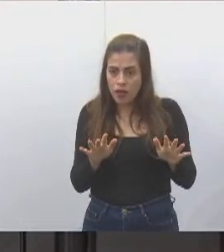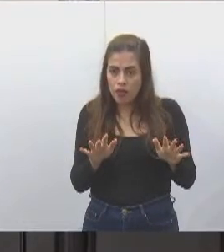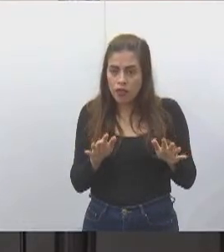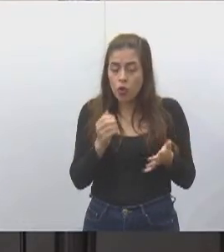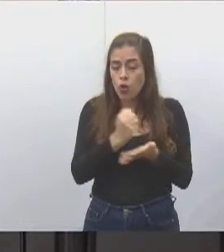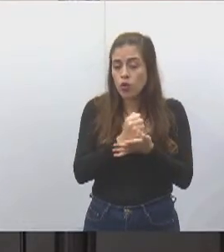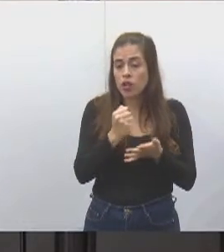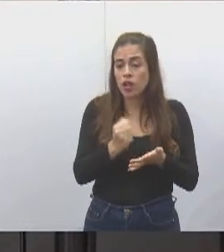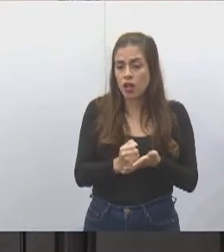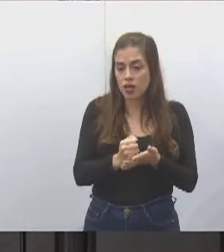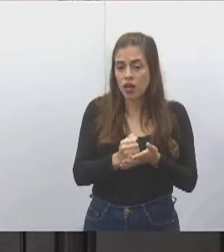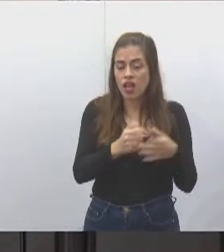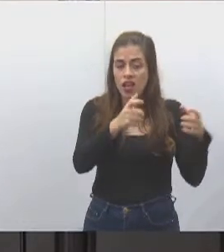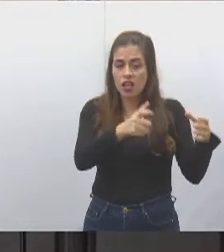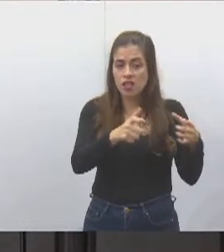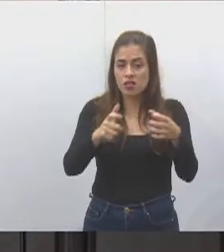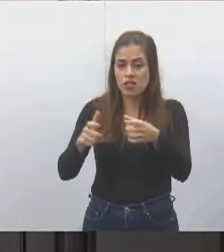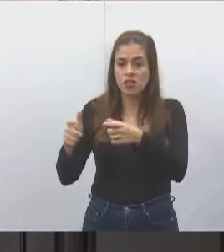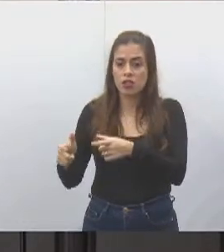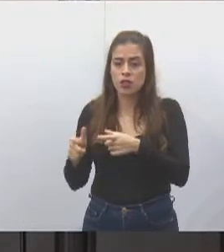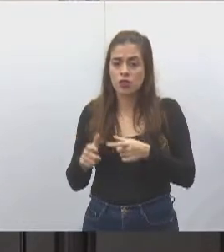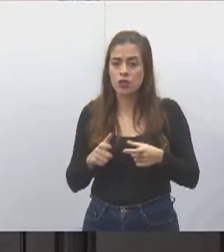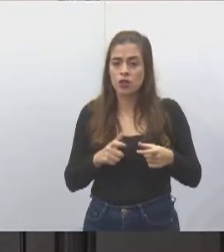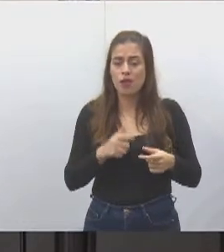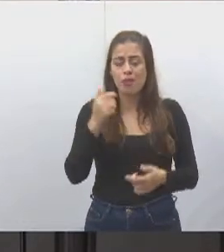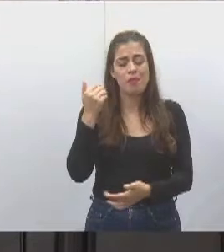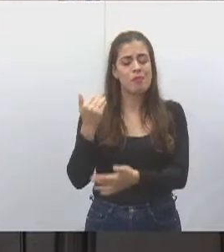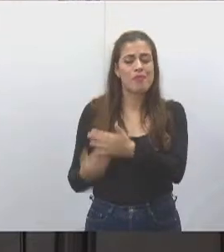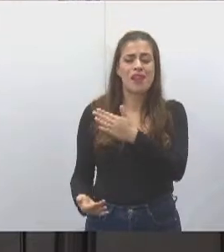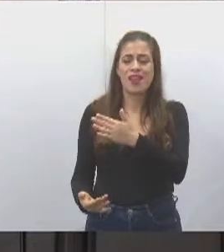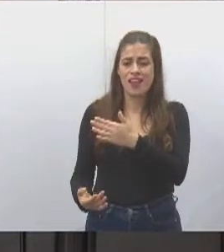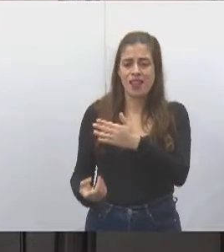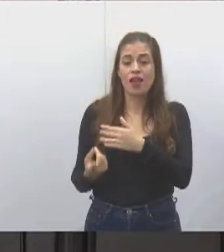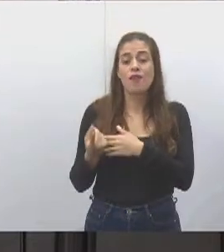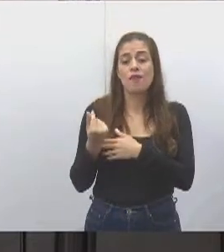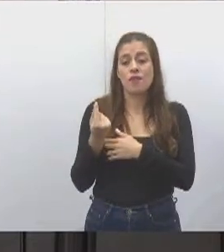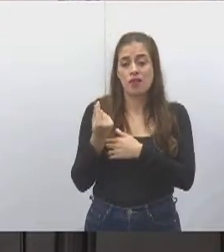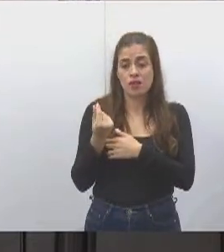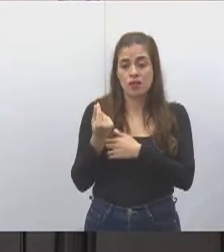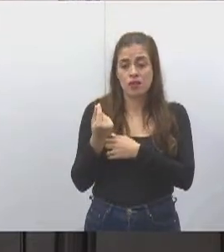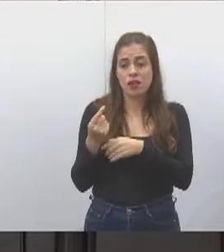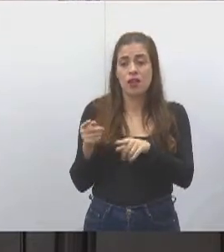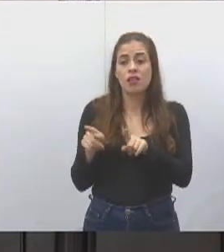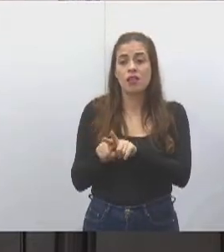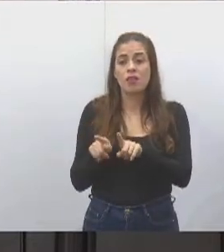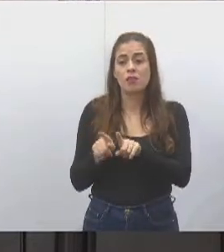terceirização desses setores está trazendo prejuízo não só financeiro,